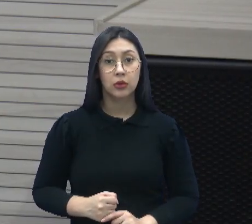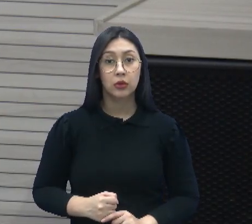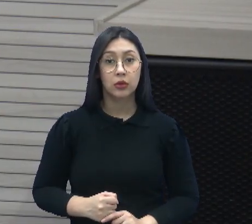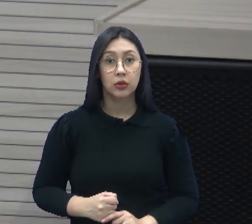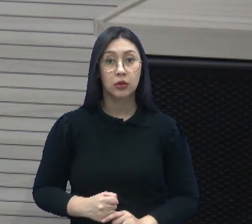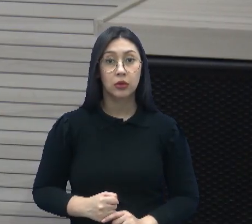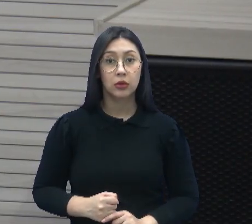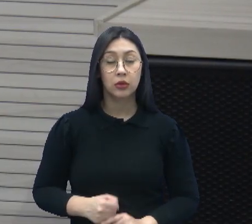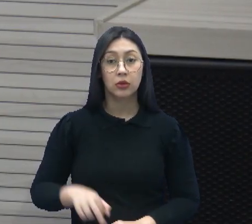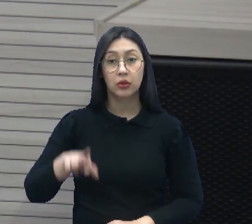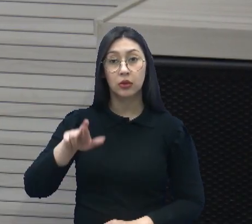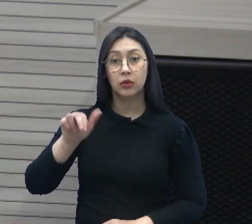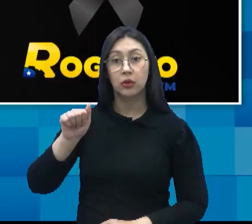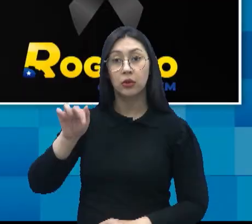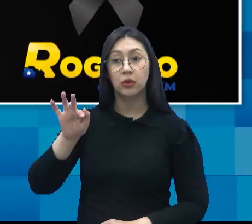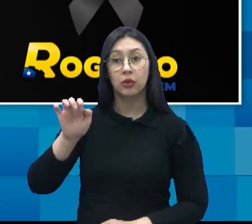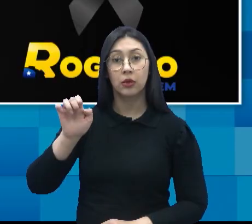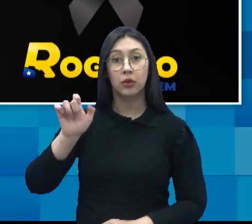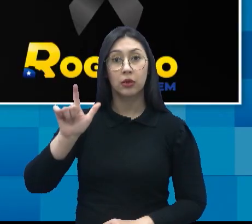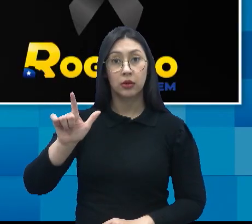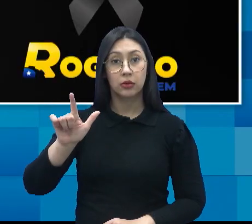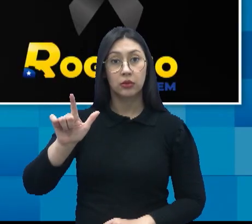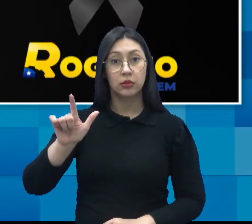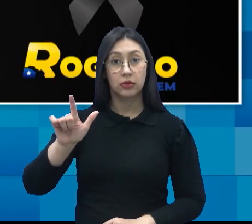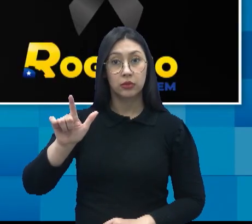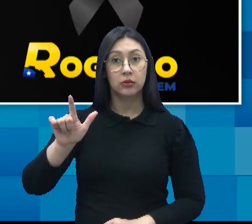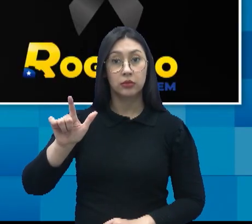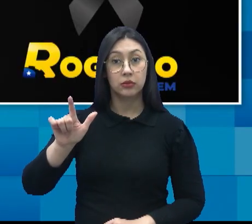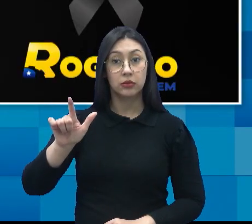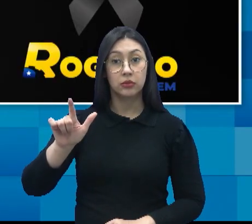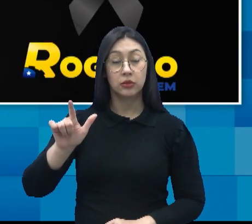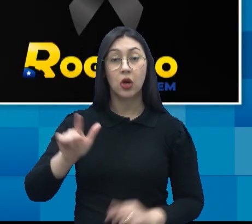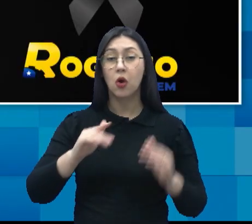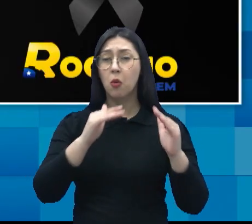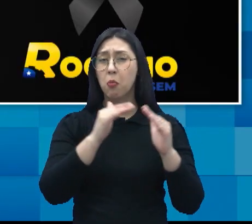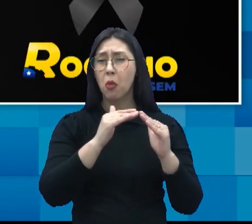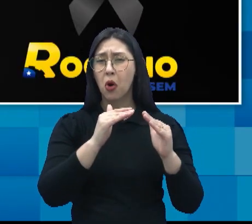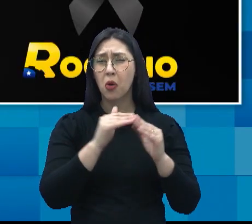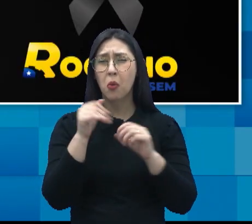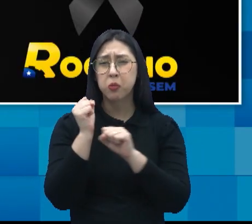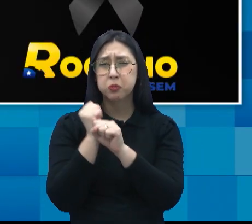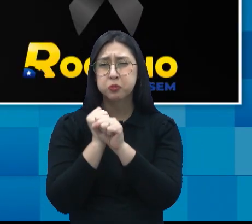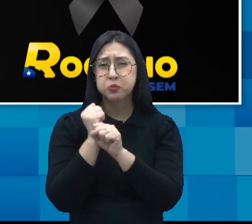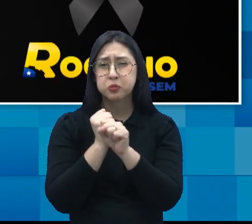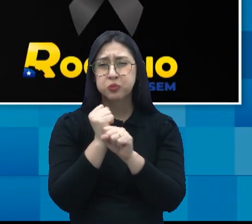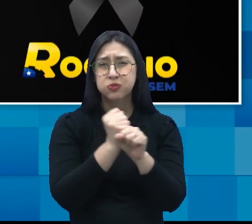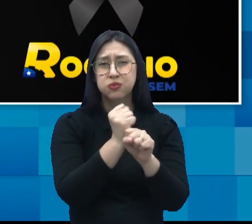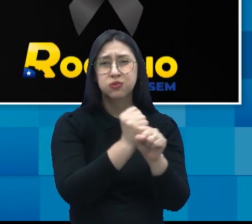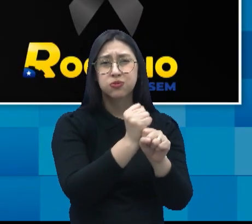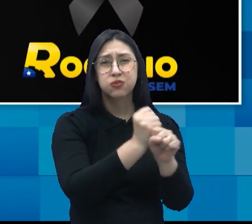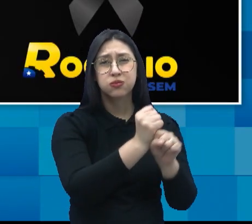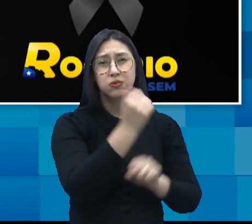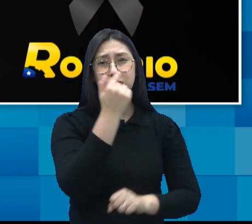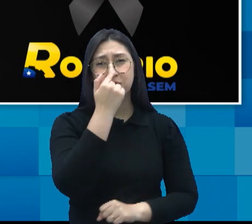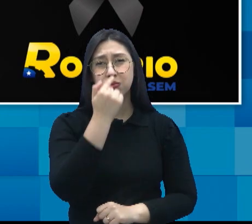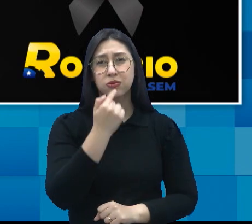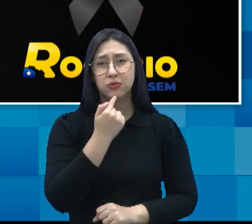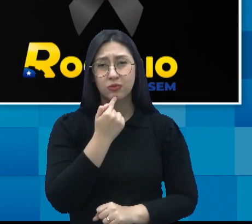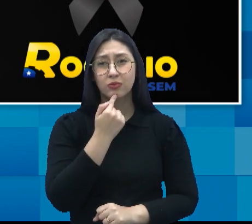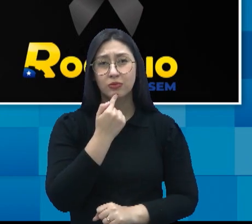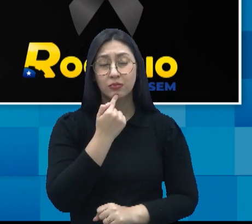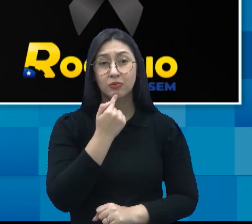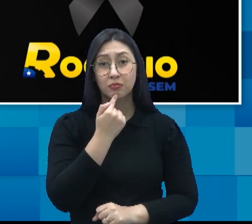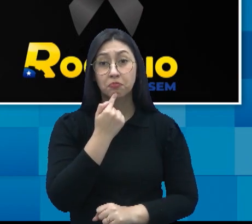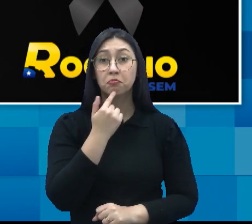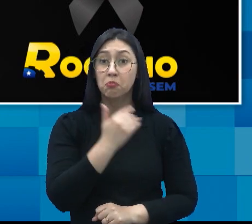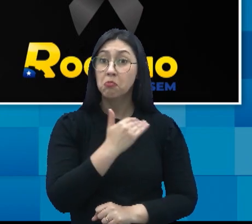de Rafael Antônio Jesus Leal. Ele morou por muitos anos ali no distrito de Eugênio de Melo, veio a